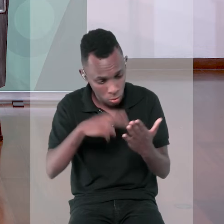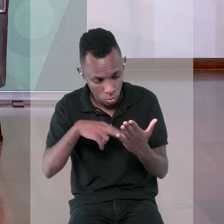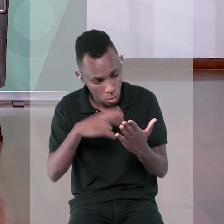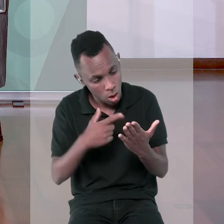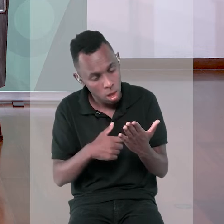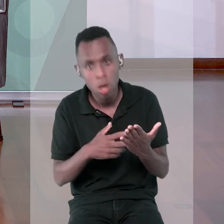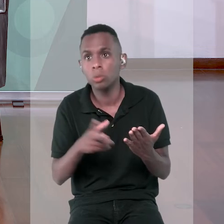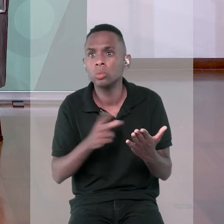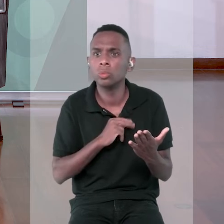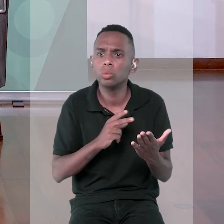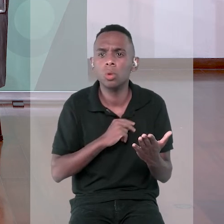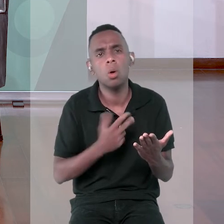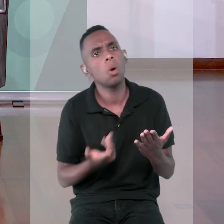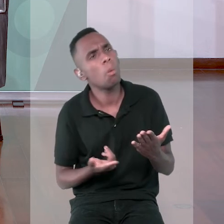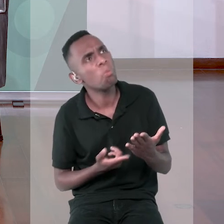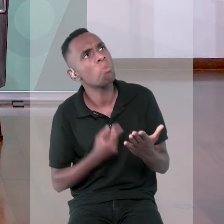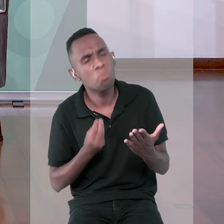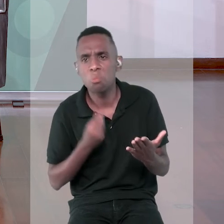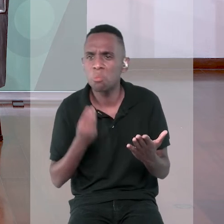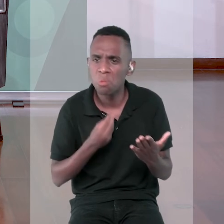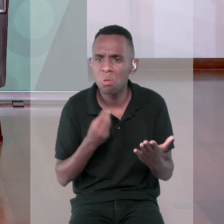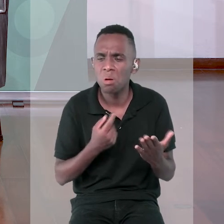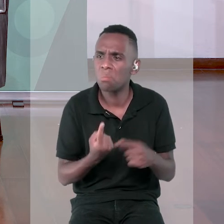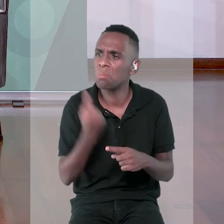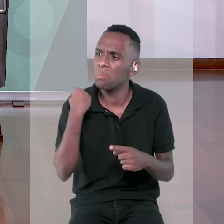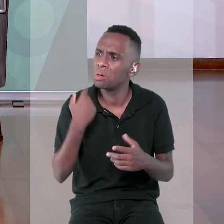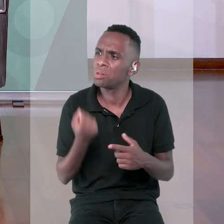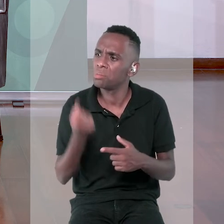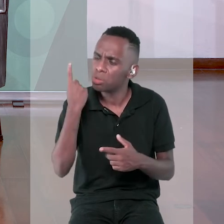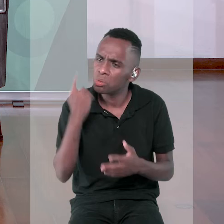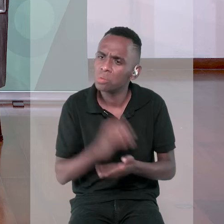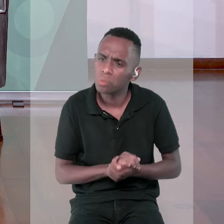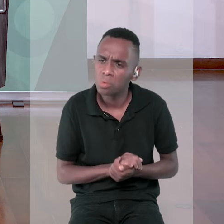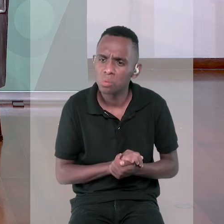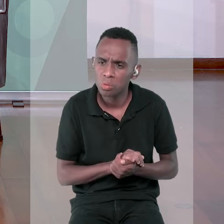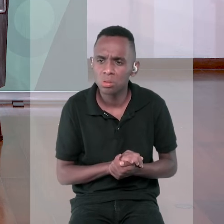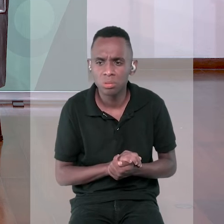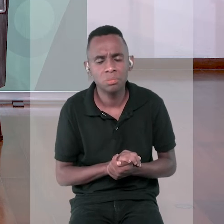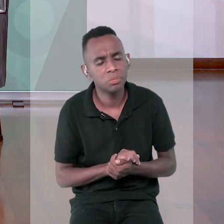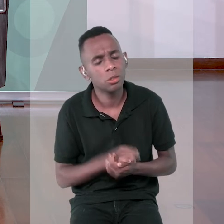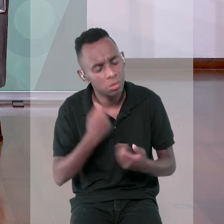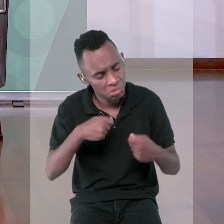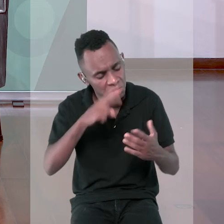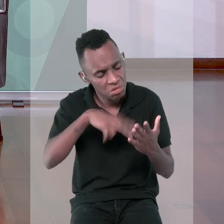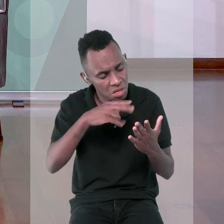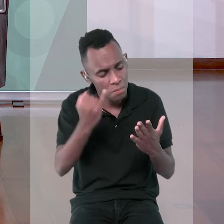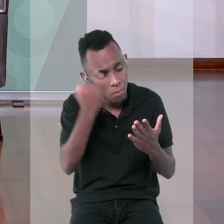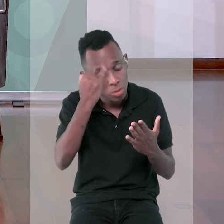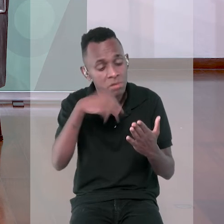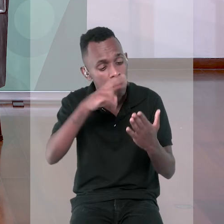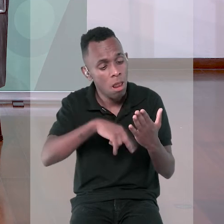Isabelle, falei, meu Deus do céu, que ignorância, né? Aquela ignorância abissal mesmo. E aí você